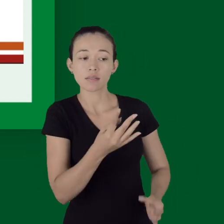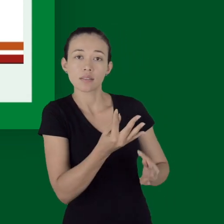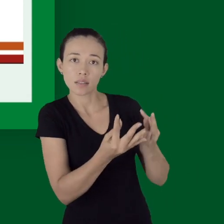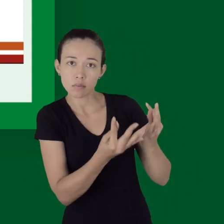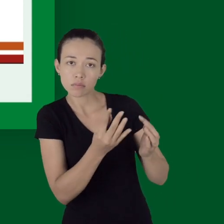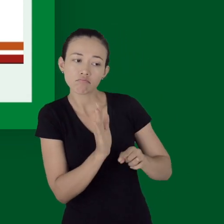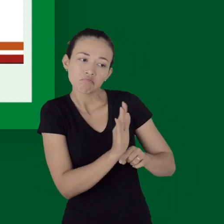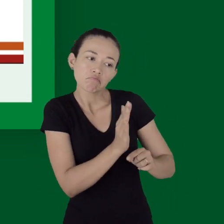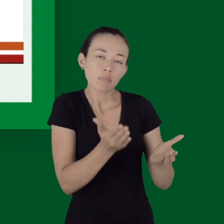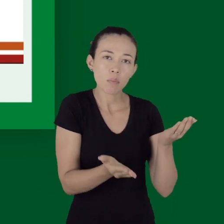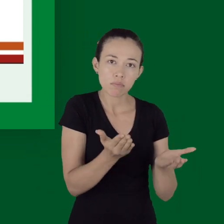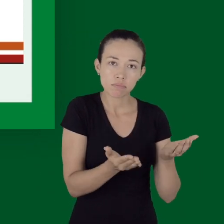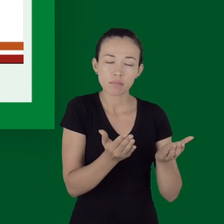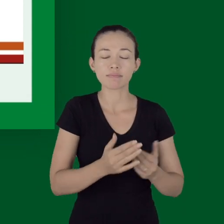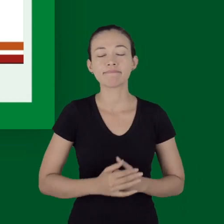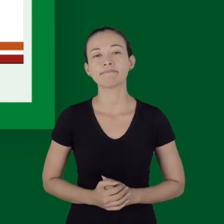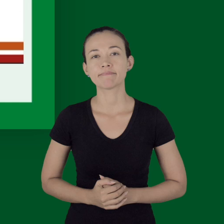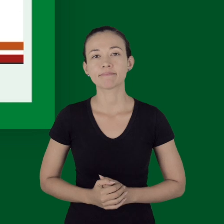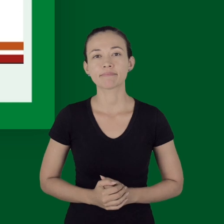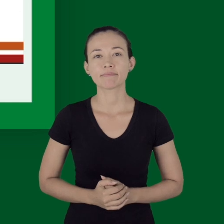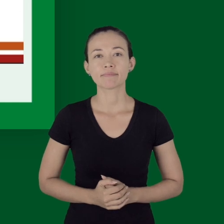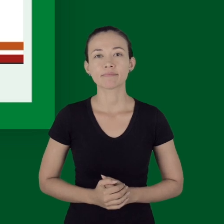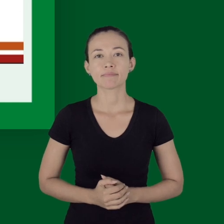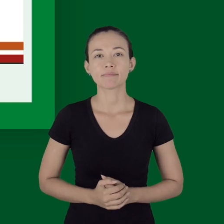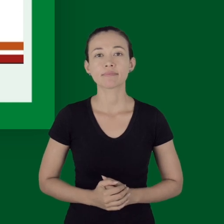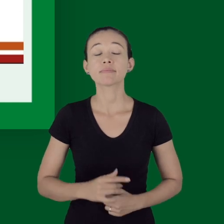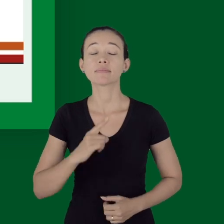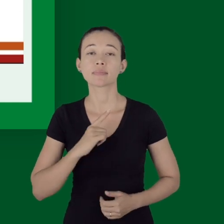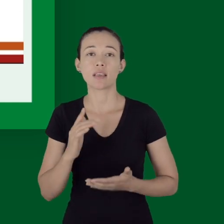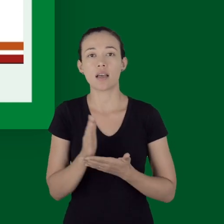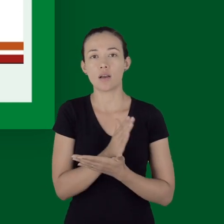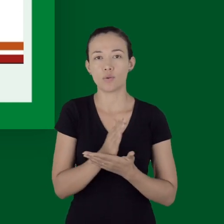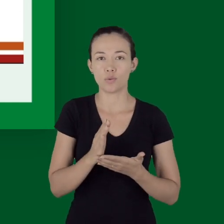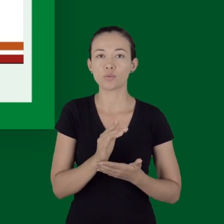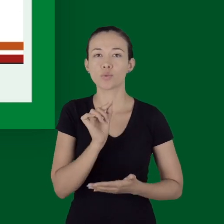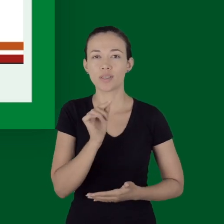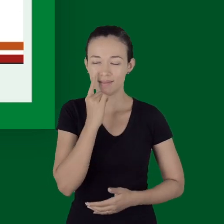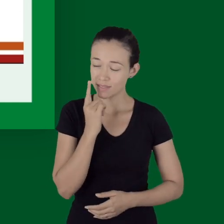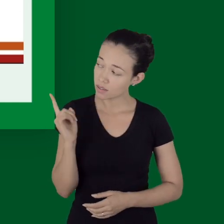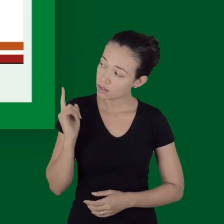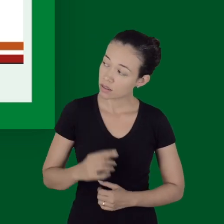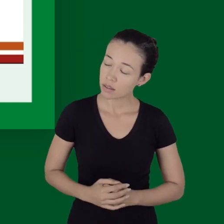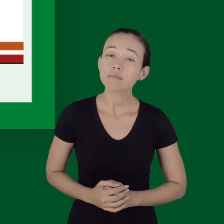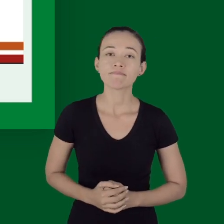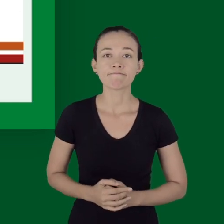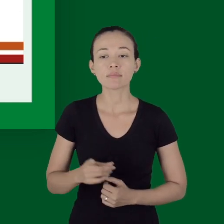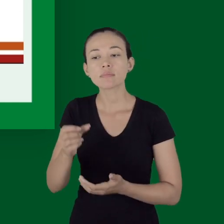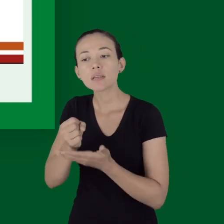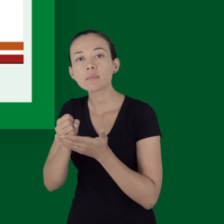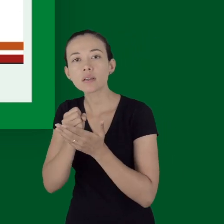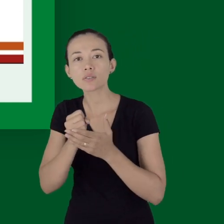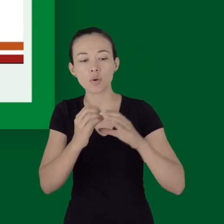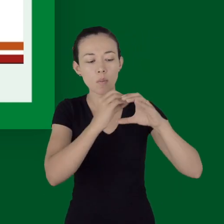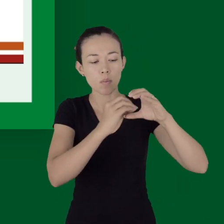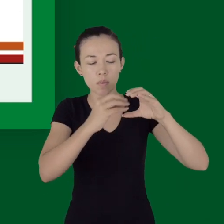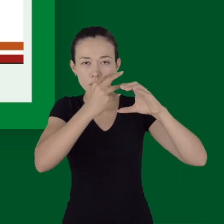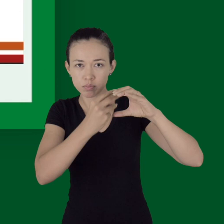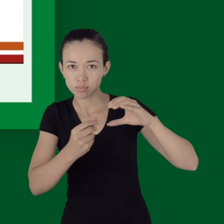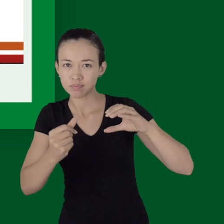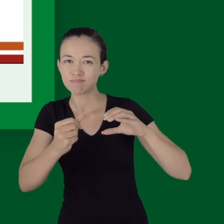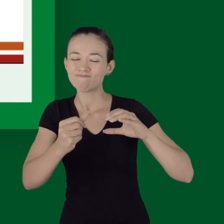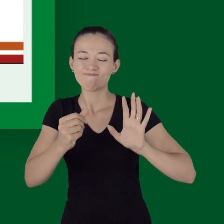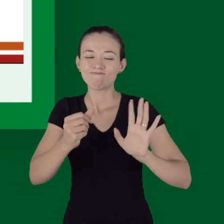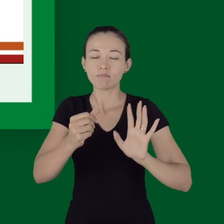trato gastrointestinal nas últimas 3 semanas, hemorragia intracraniana, MAVE, aneurisma, malignidade gastrointestinal,